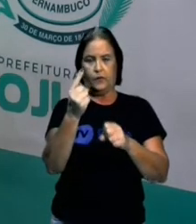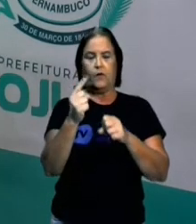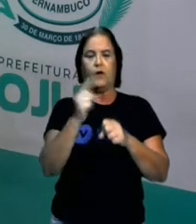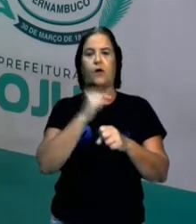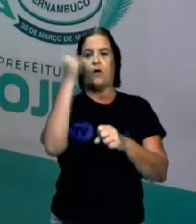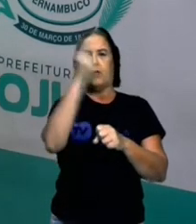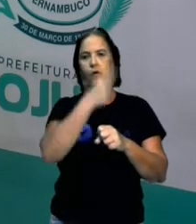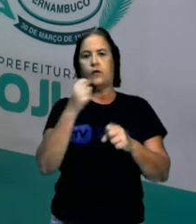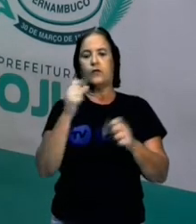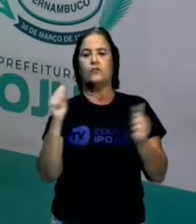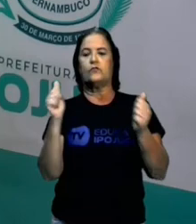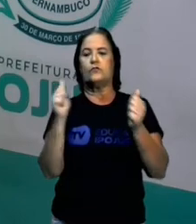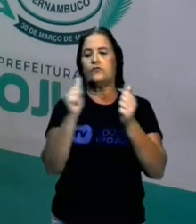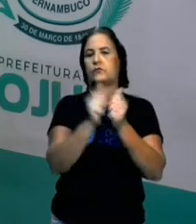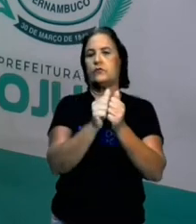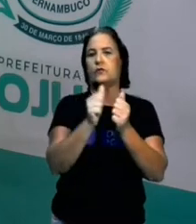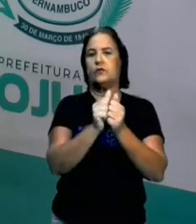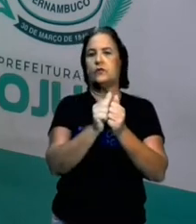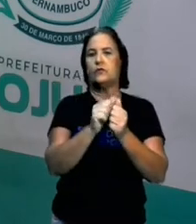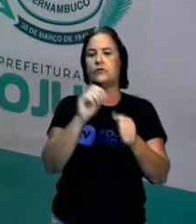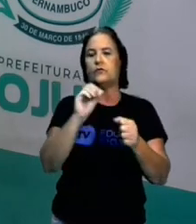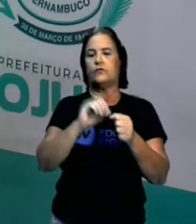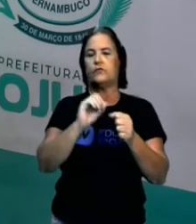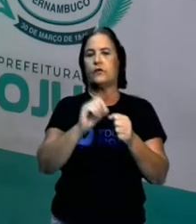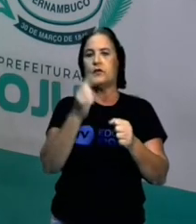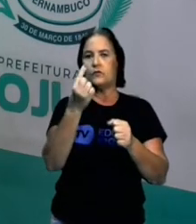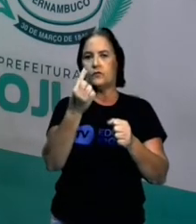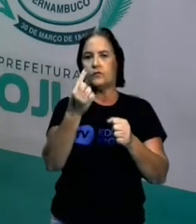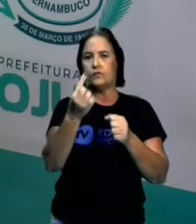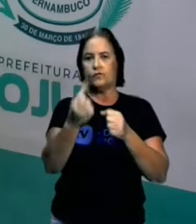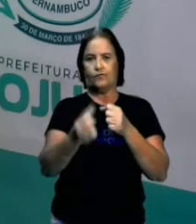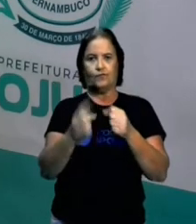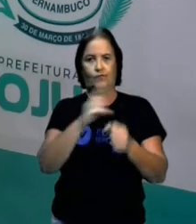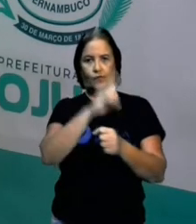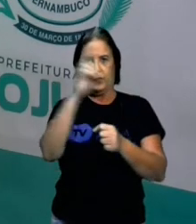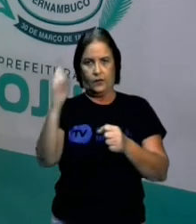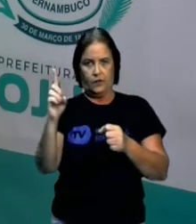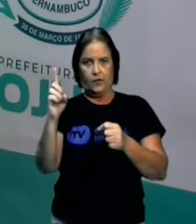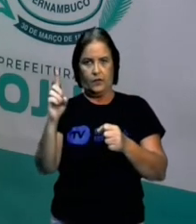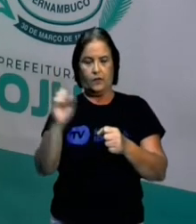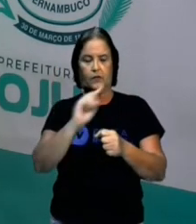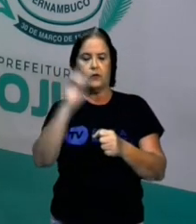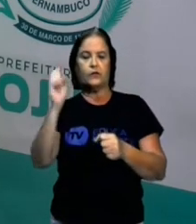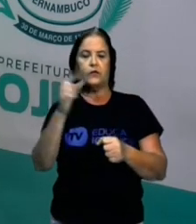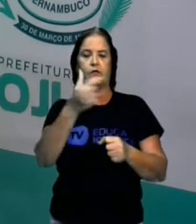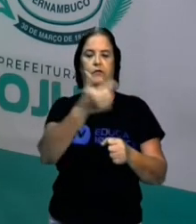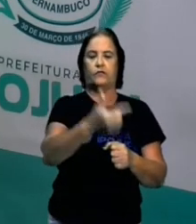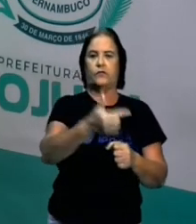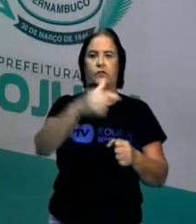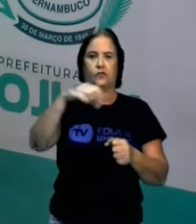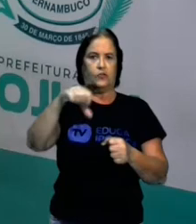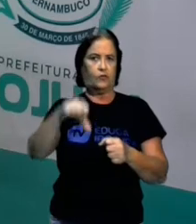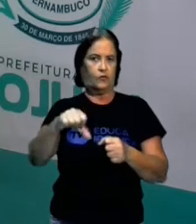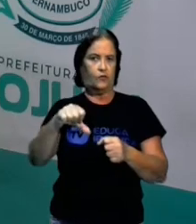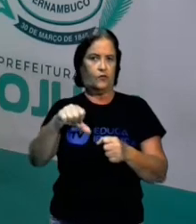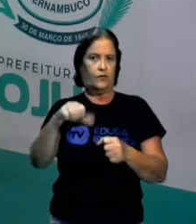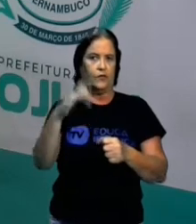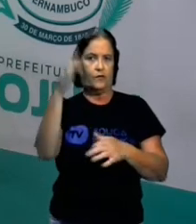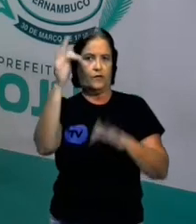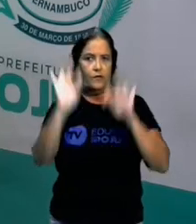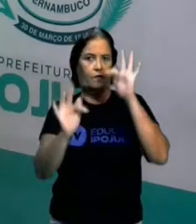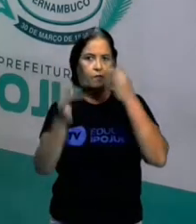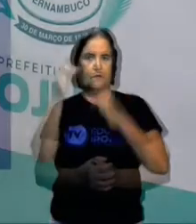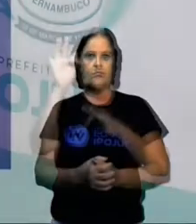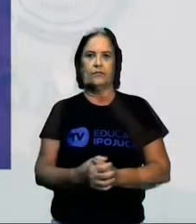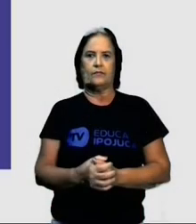gente tem um dia, que é justamente aquele dia famoso, 29 de fevereiro, no ano bissexto,